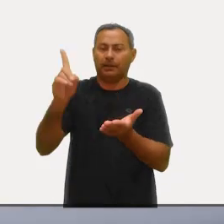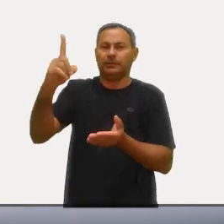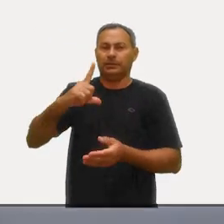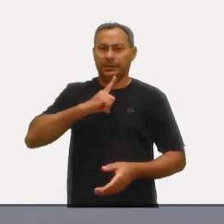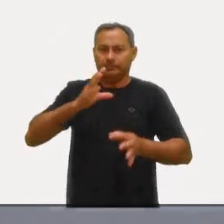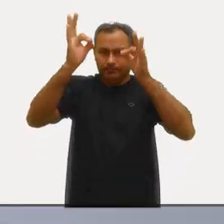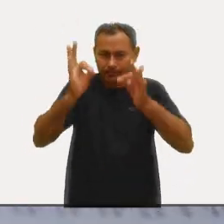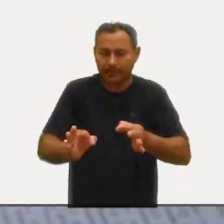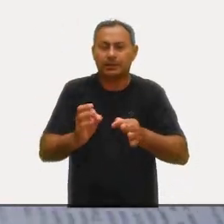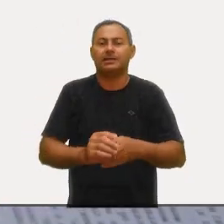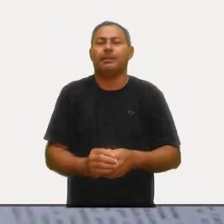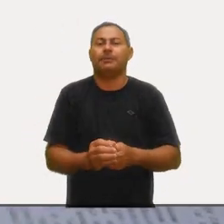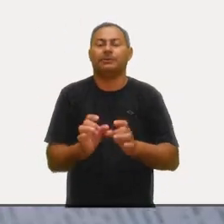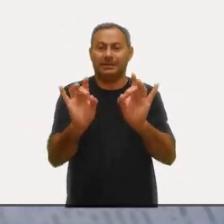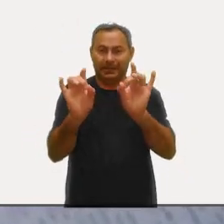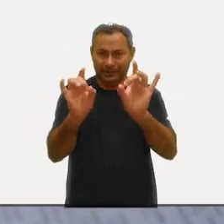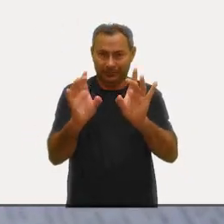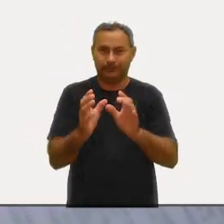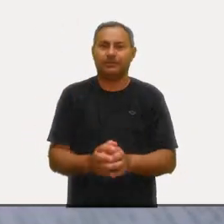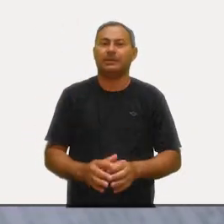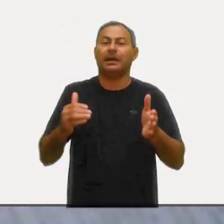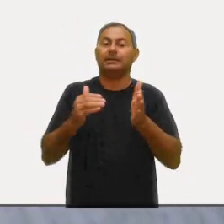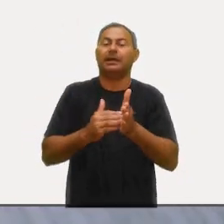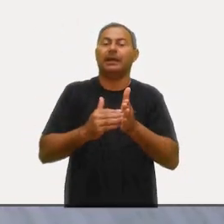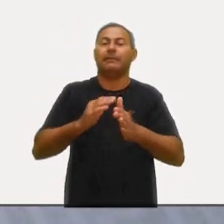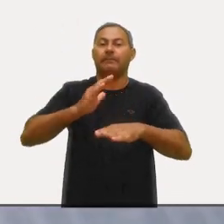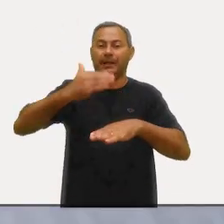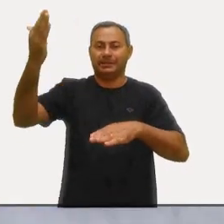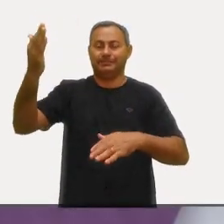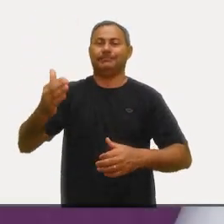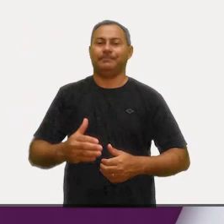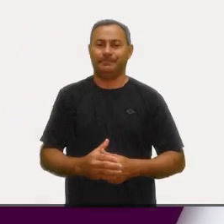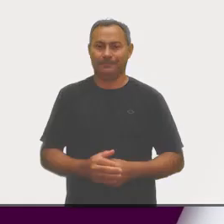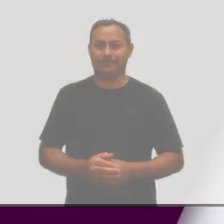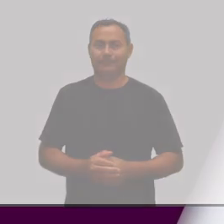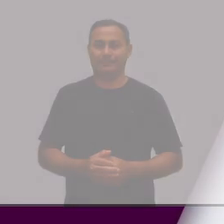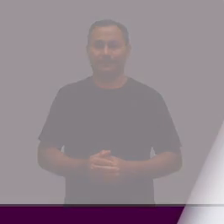Encontro com a Palavra. Eu tenho certeza vai ser muito especial. Até lá então.